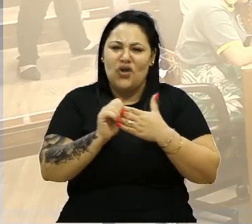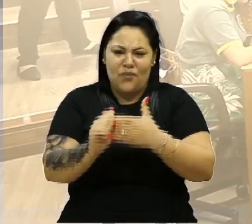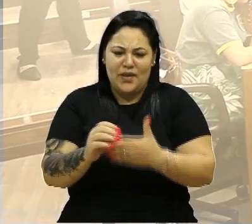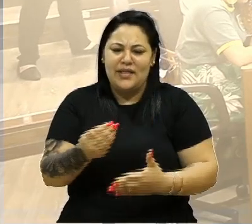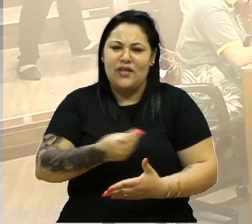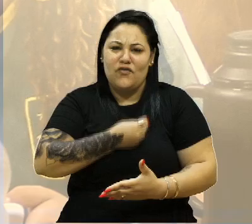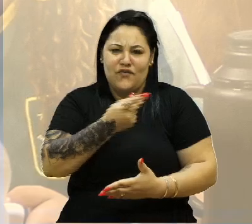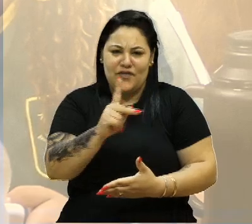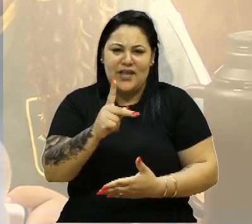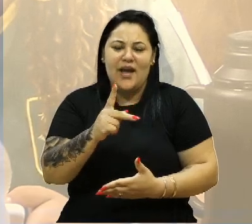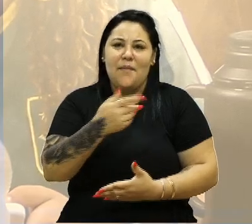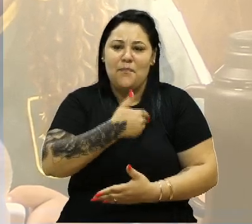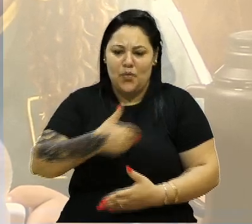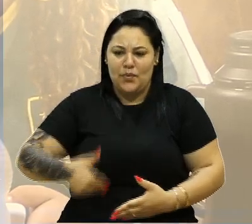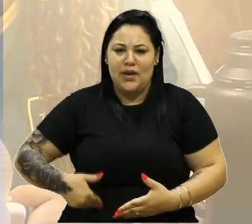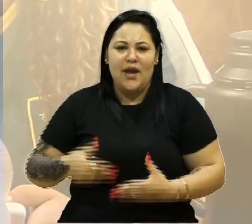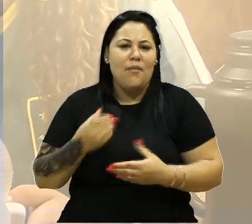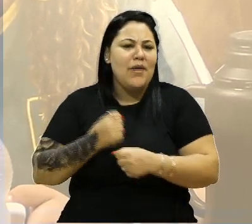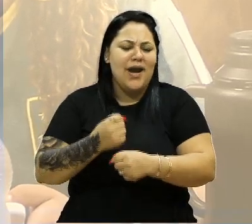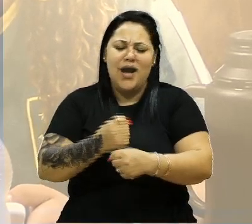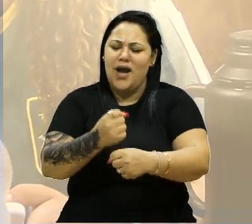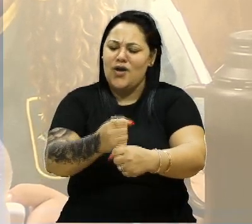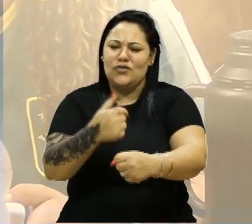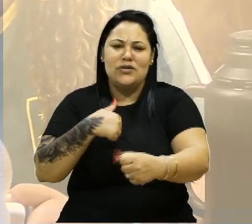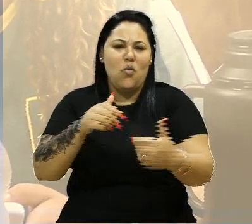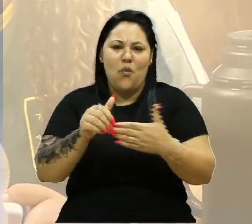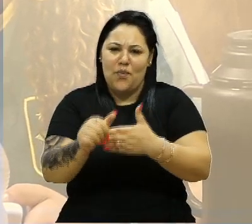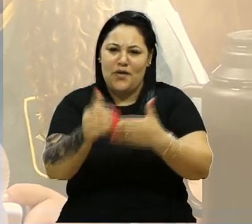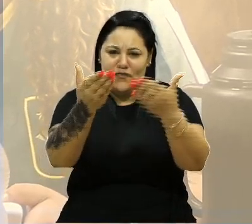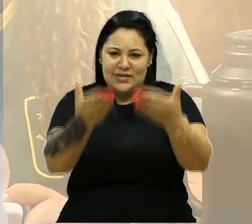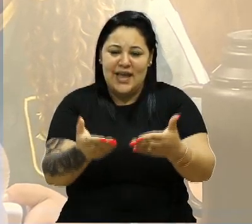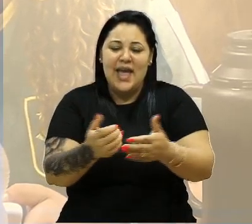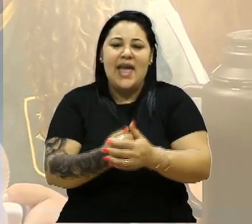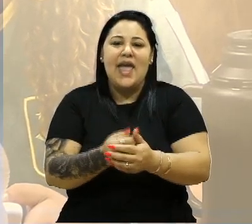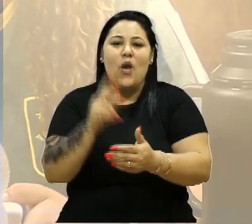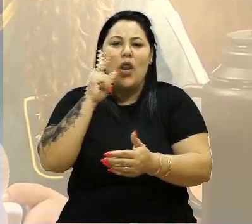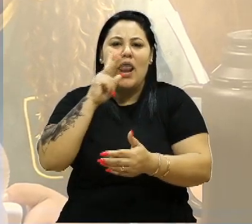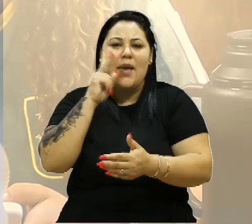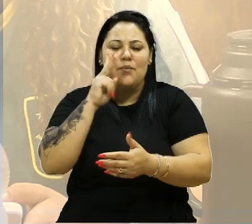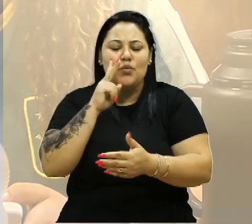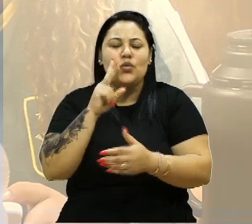vários anos, né? Lembro com muita